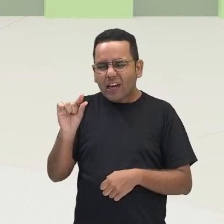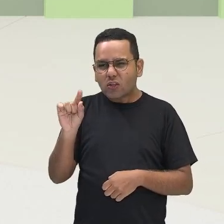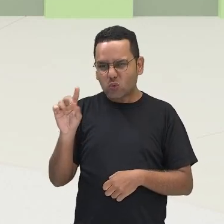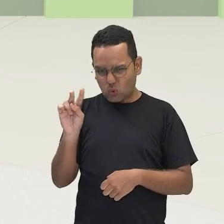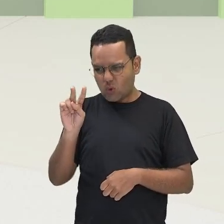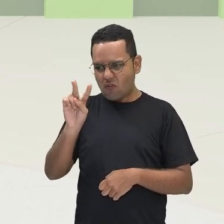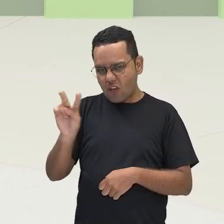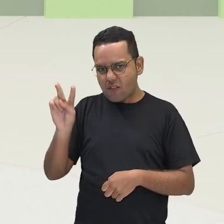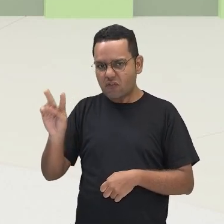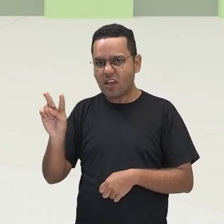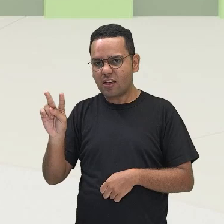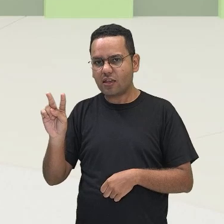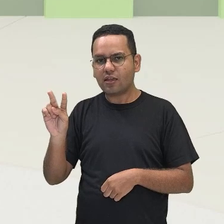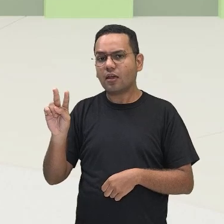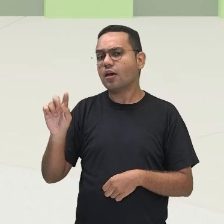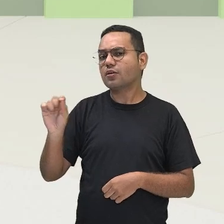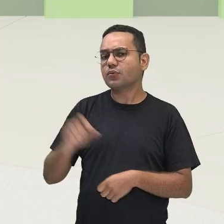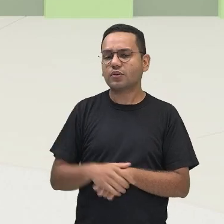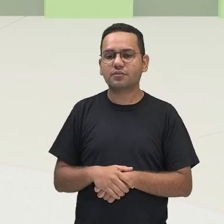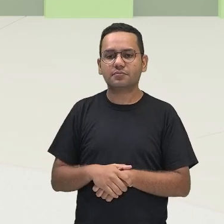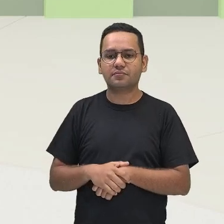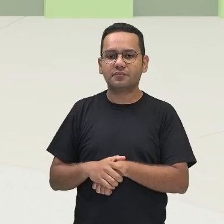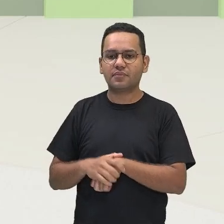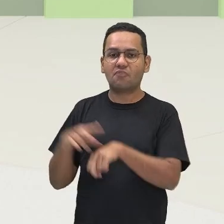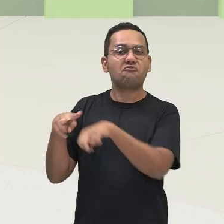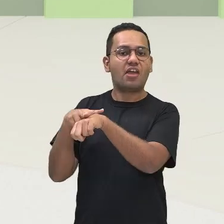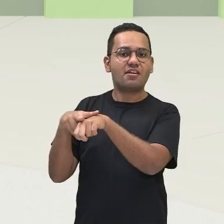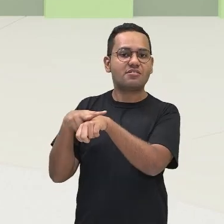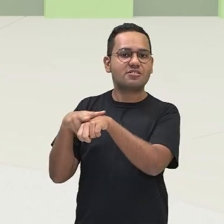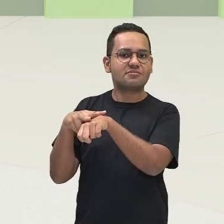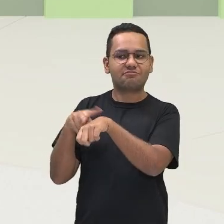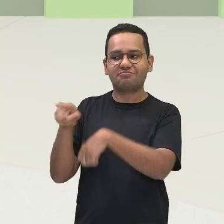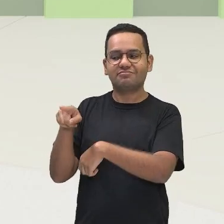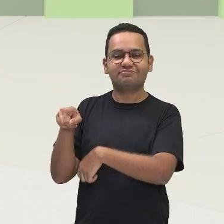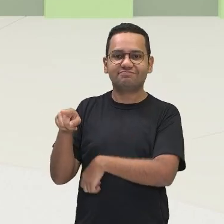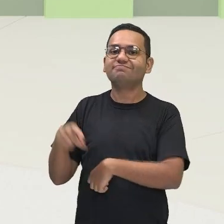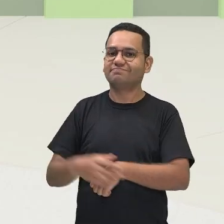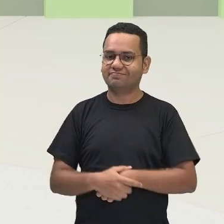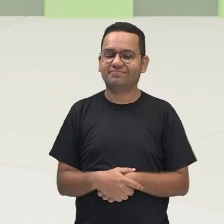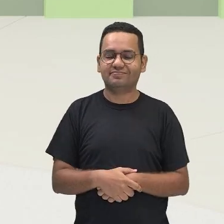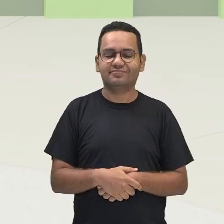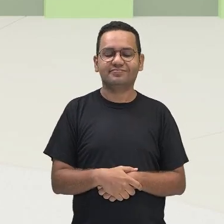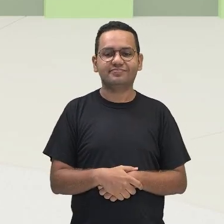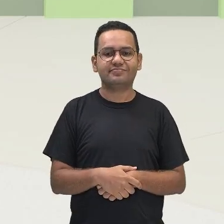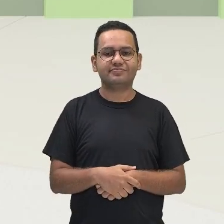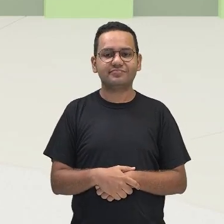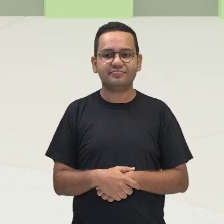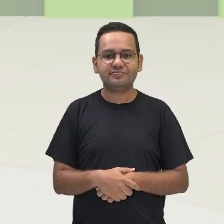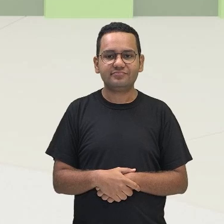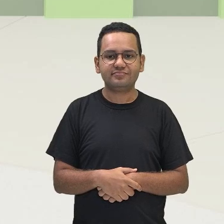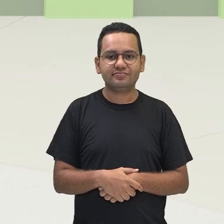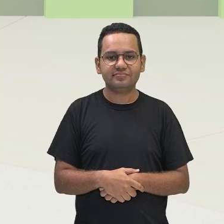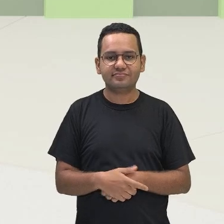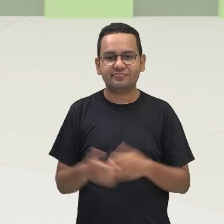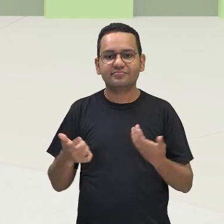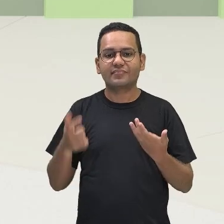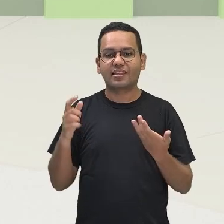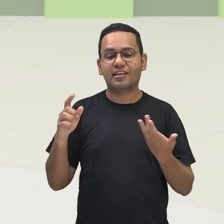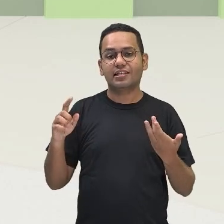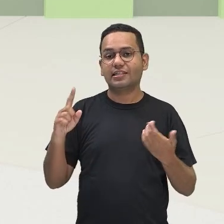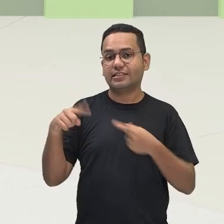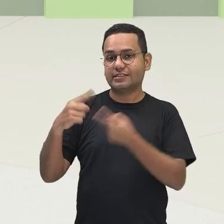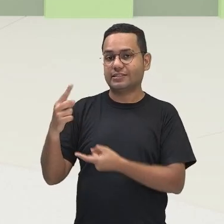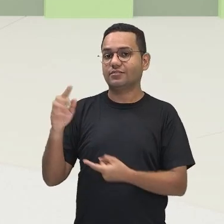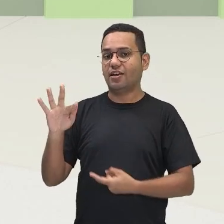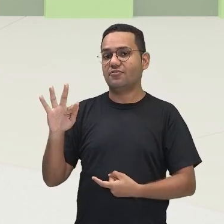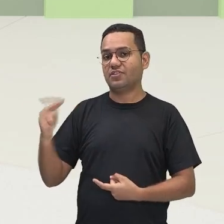recessivos, elas representaram ali, né, manifestaram a característica verde. Então, essa daí foi a segunda geração, né,